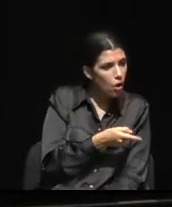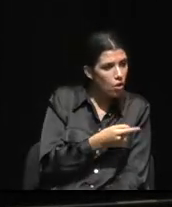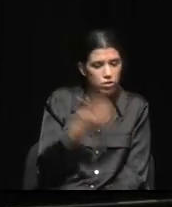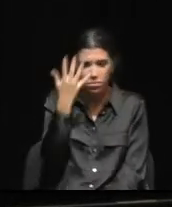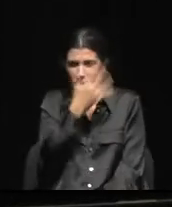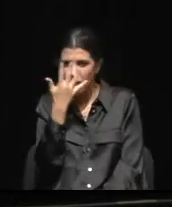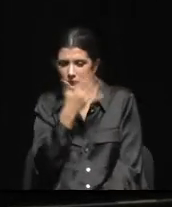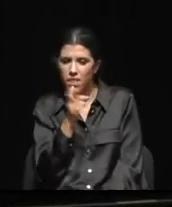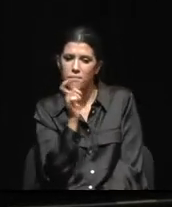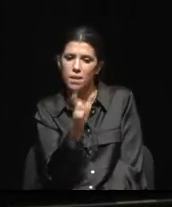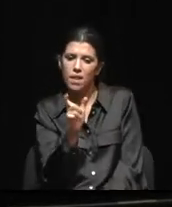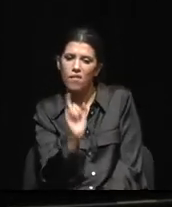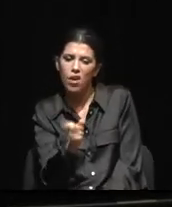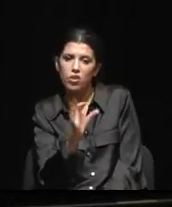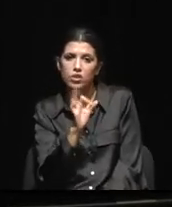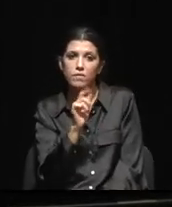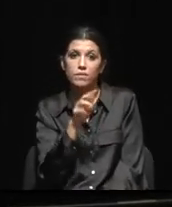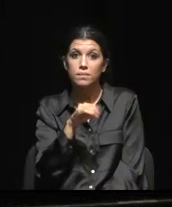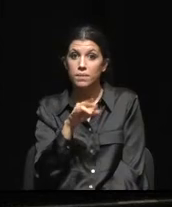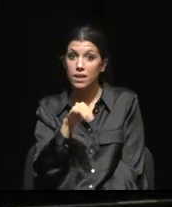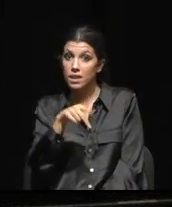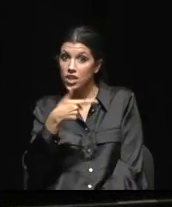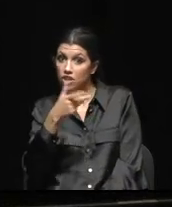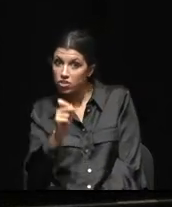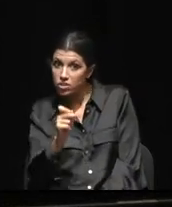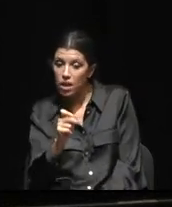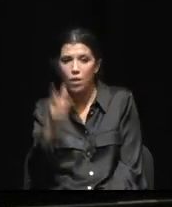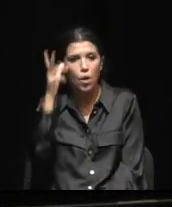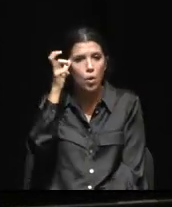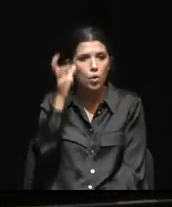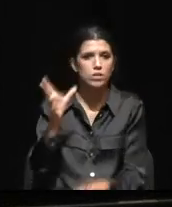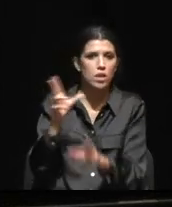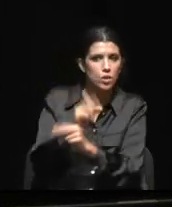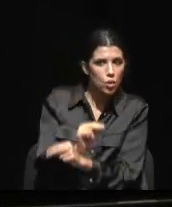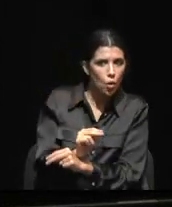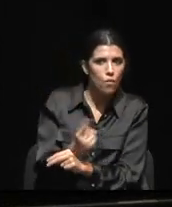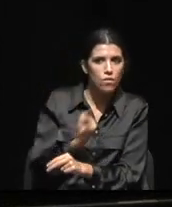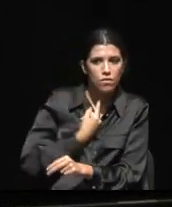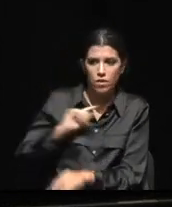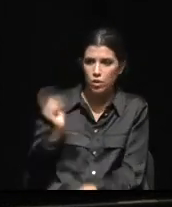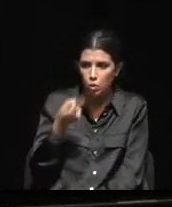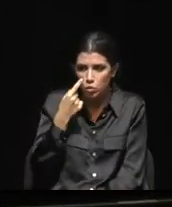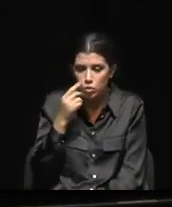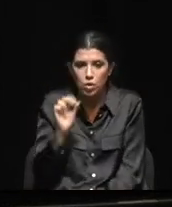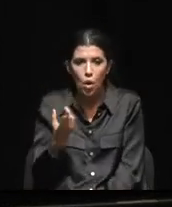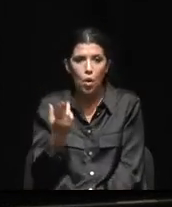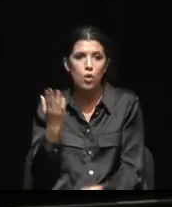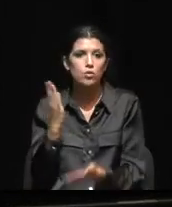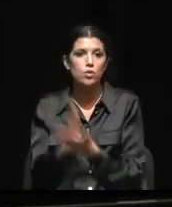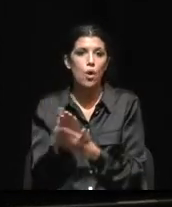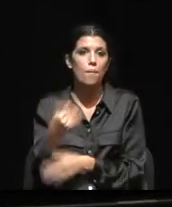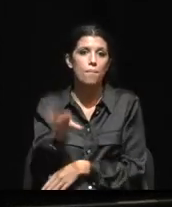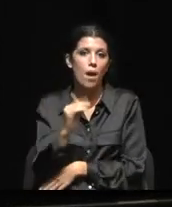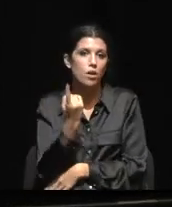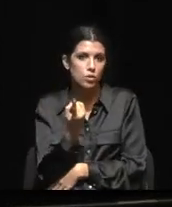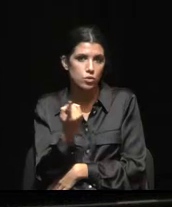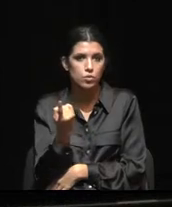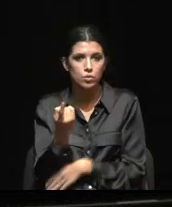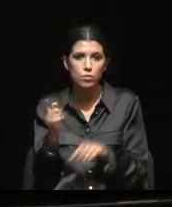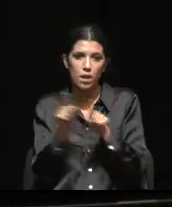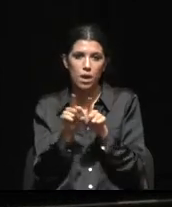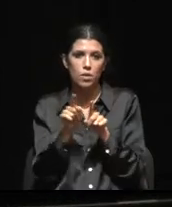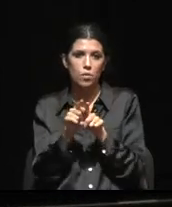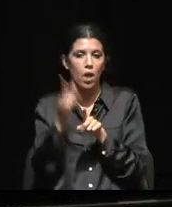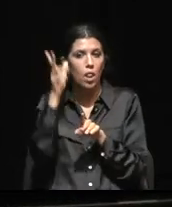baralhados com esta nova terminologia Será que se trata de um novo concelho de estado que todos deveríamos conhecer ou se é só mais uma das muitas fant